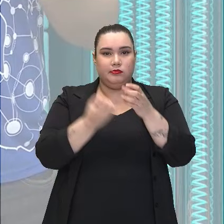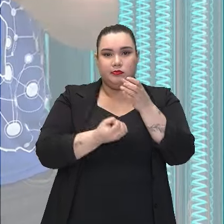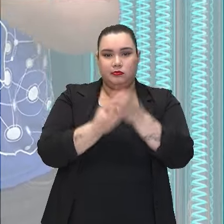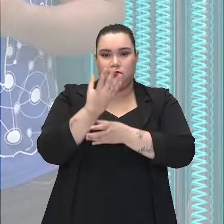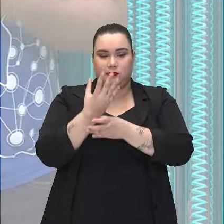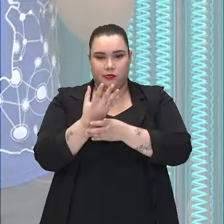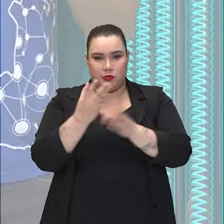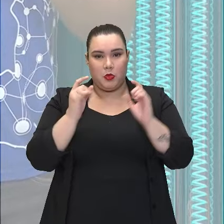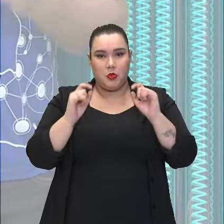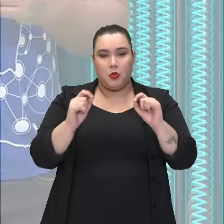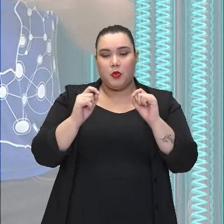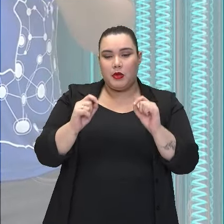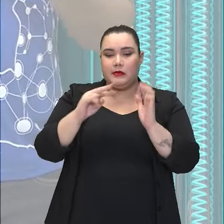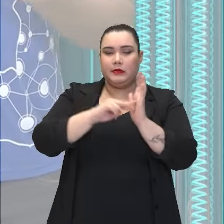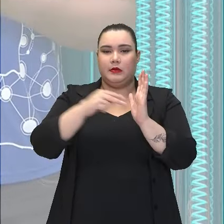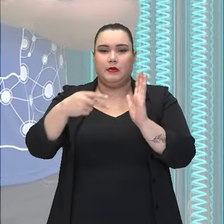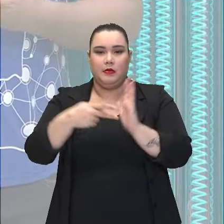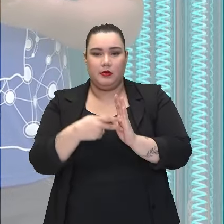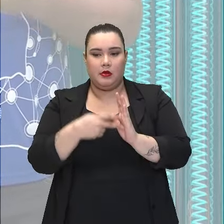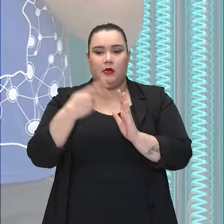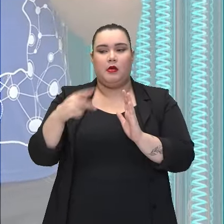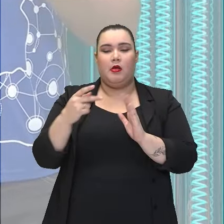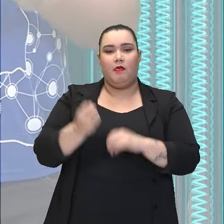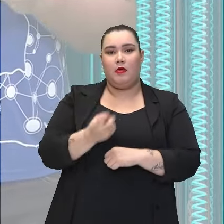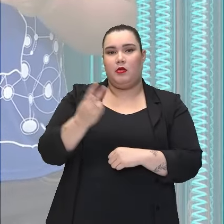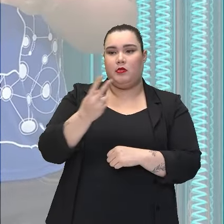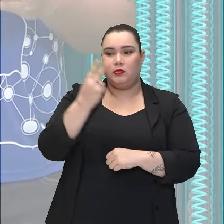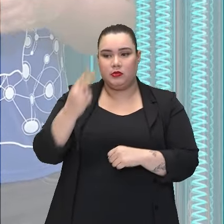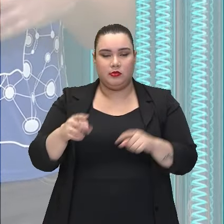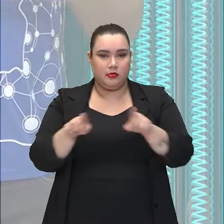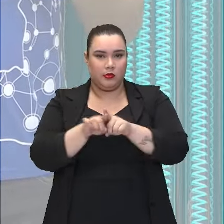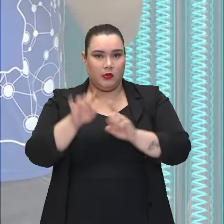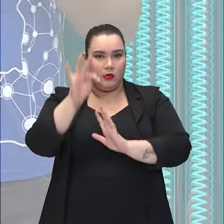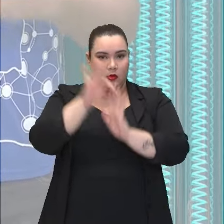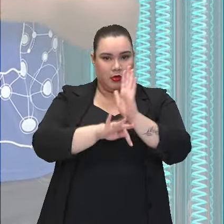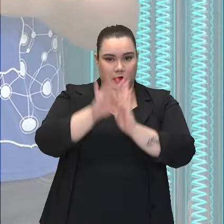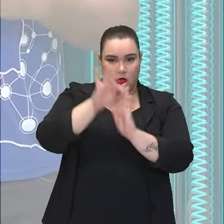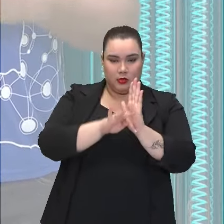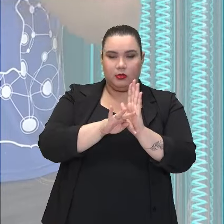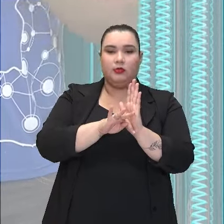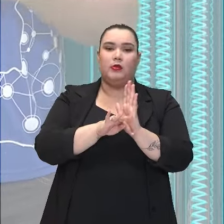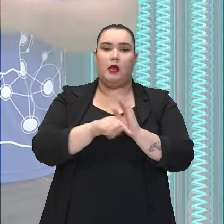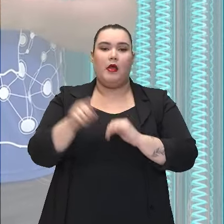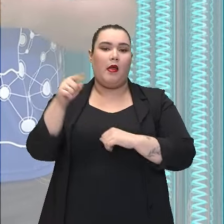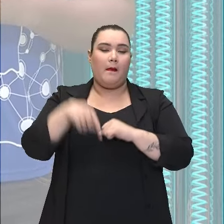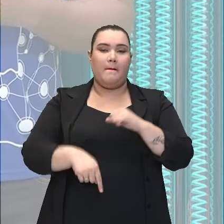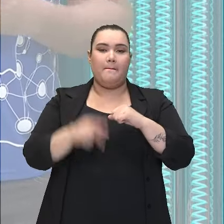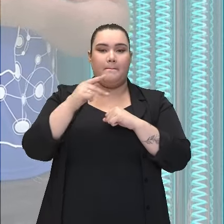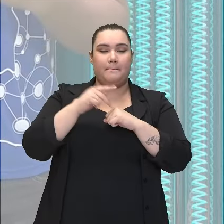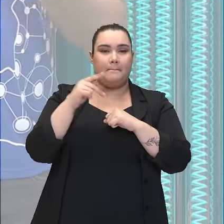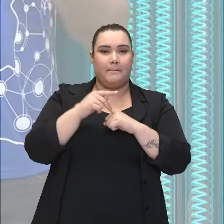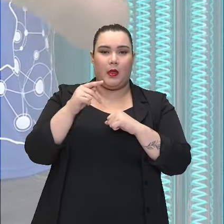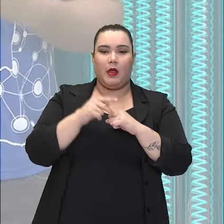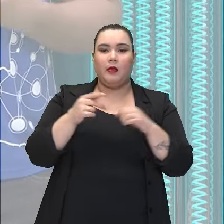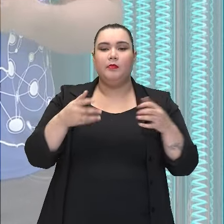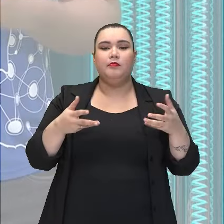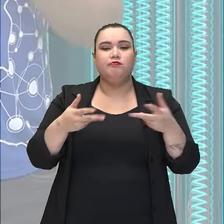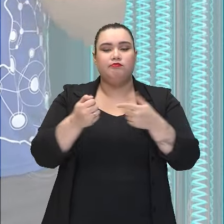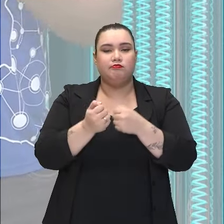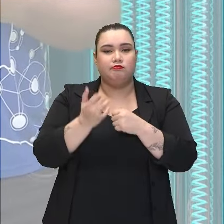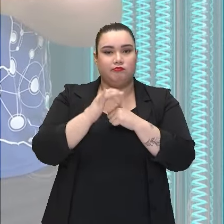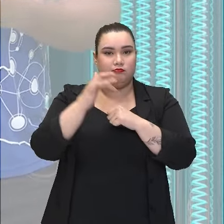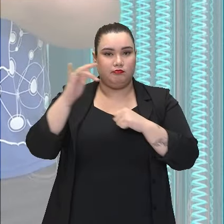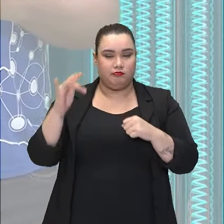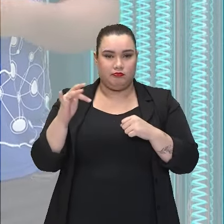que é o diamante, seu valor comercial. Vimos no texto de número 2 que é uma pedra preciosa que tem um valor muito